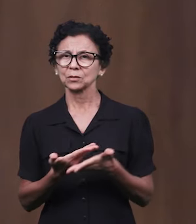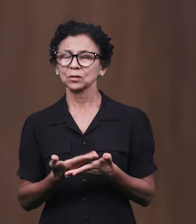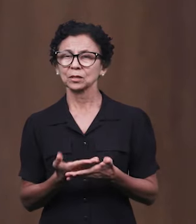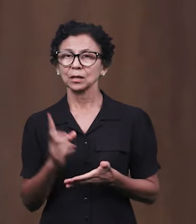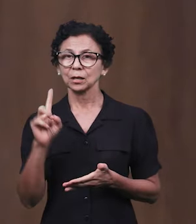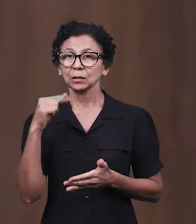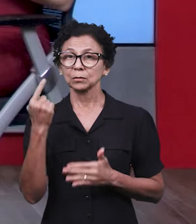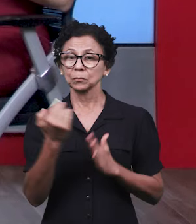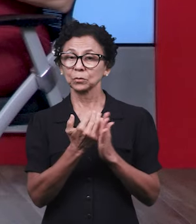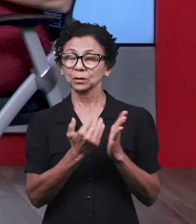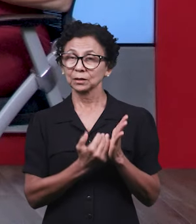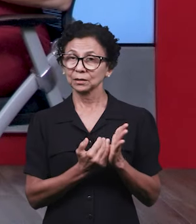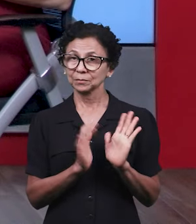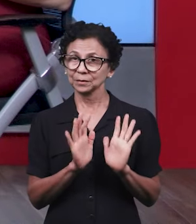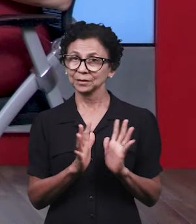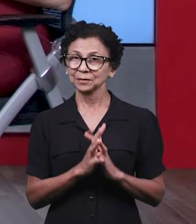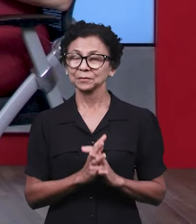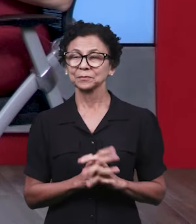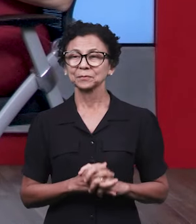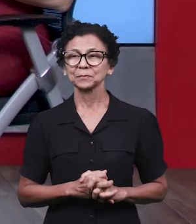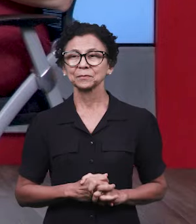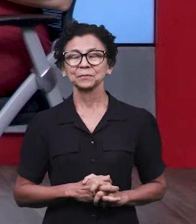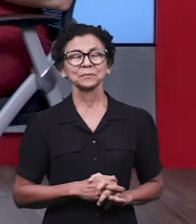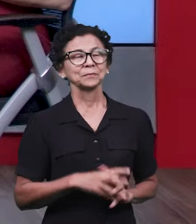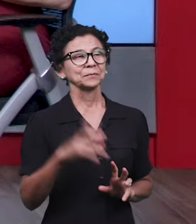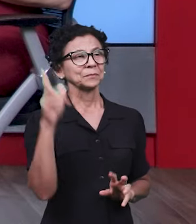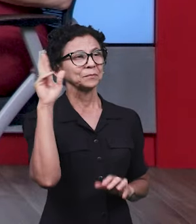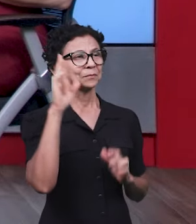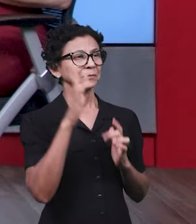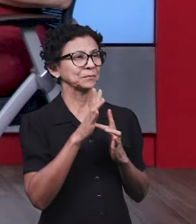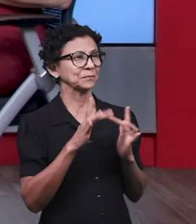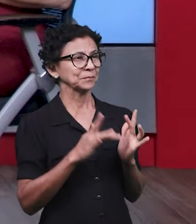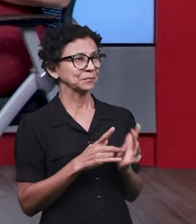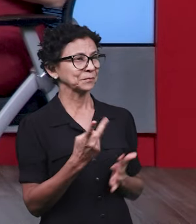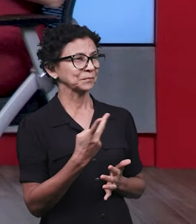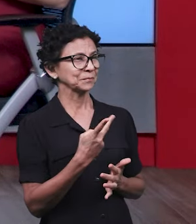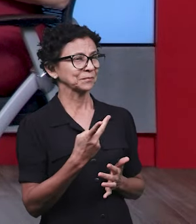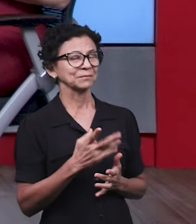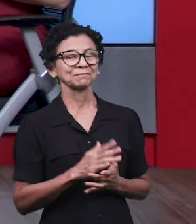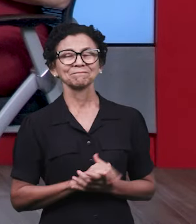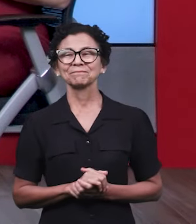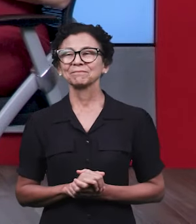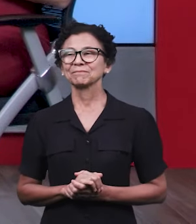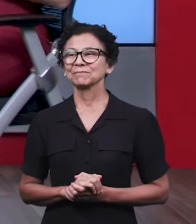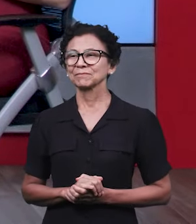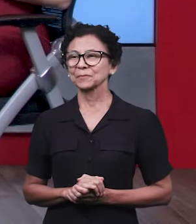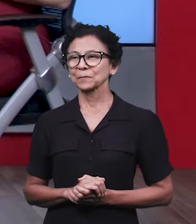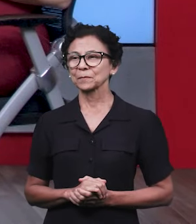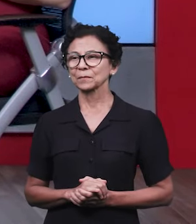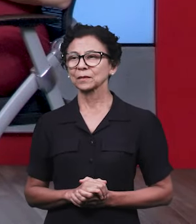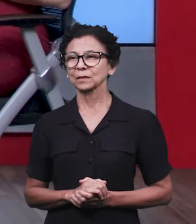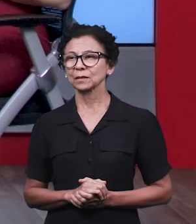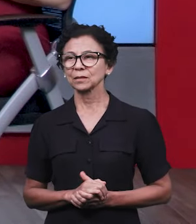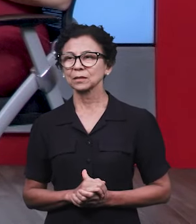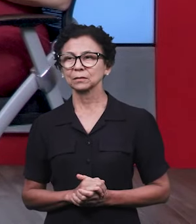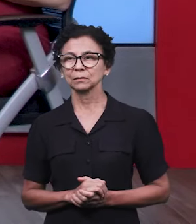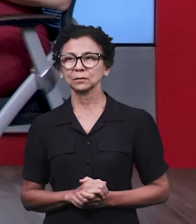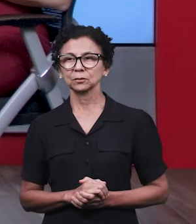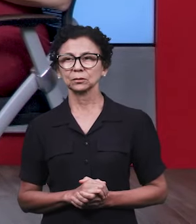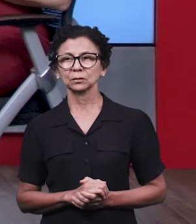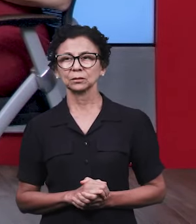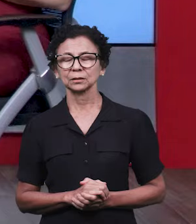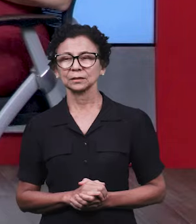próximos episódios. Doutora Ana, a paz do Senhor. Pastor João, a paz do Senhor. Doutora Ana, quer falar